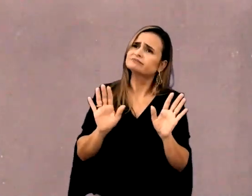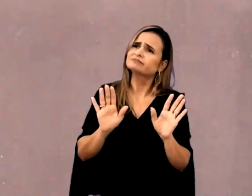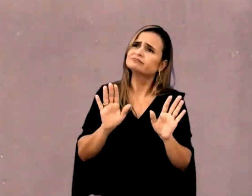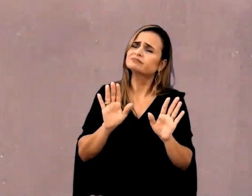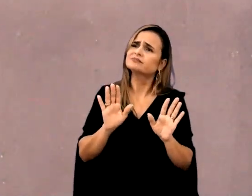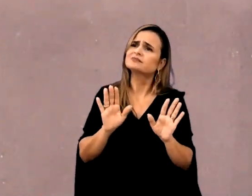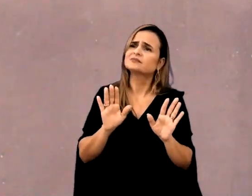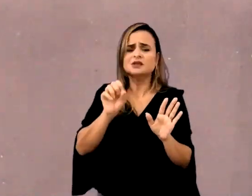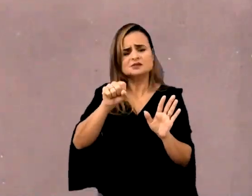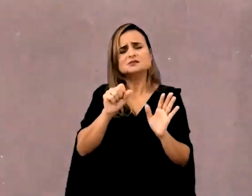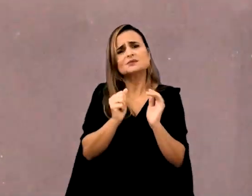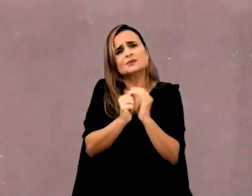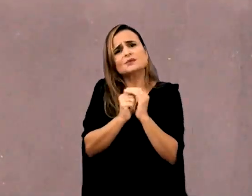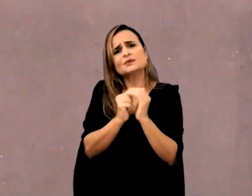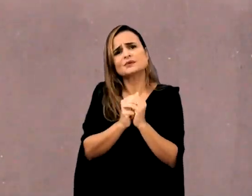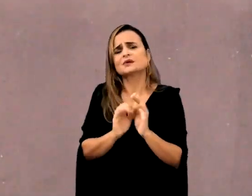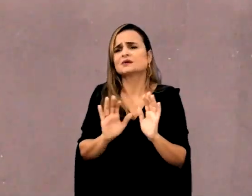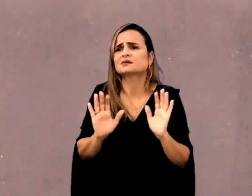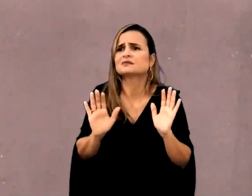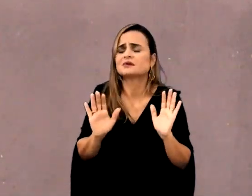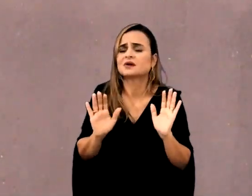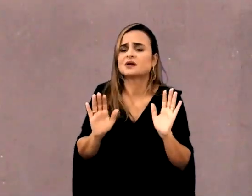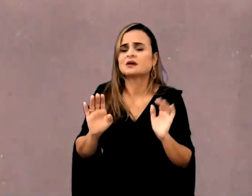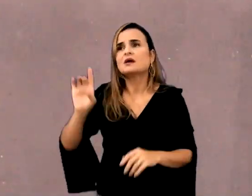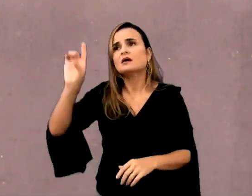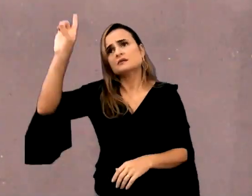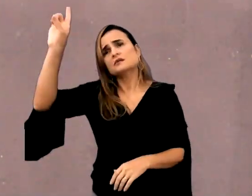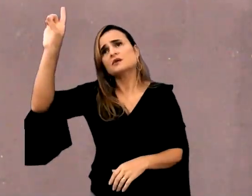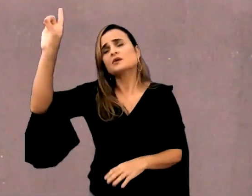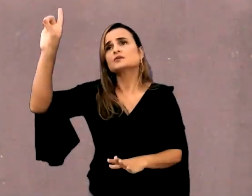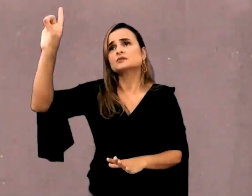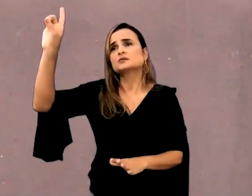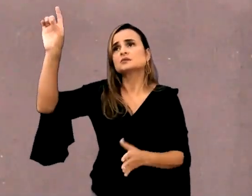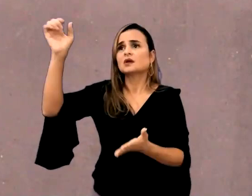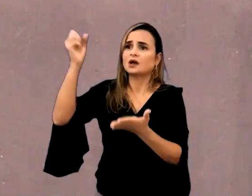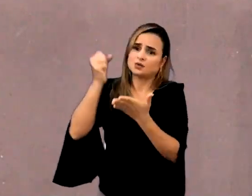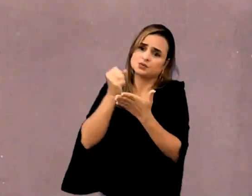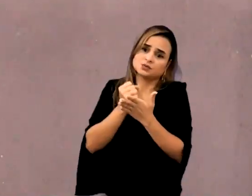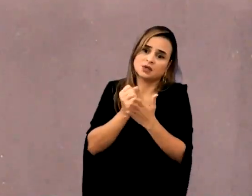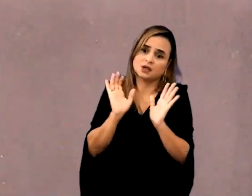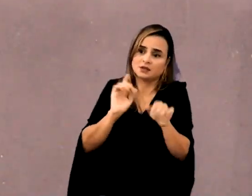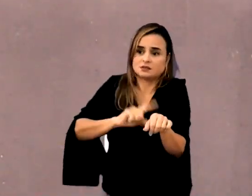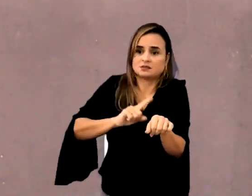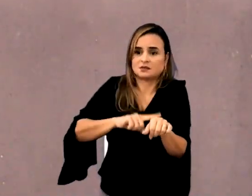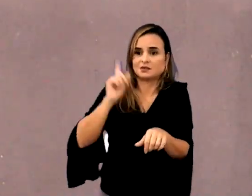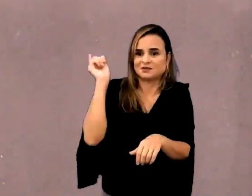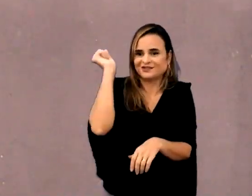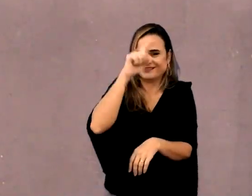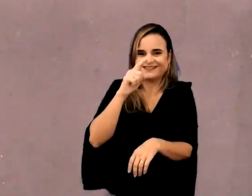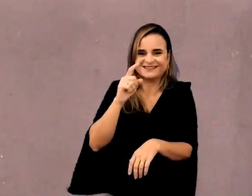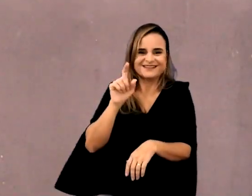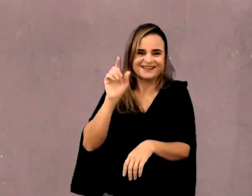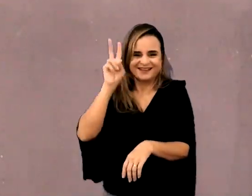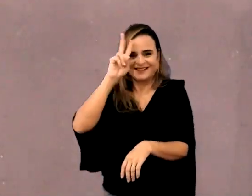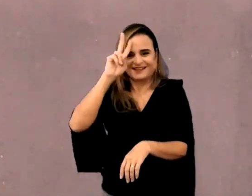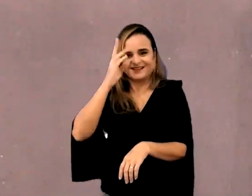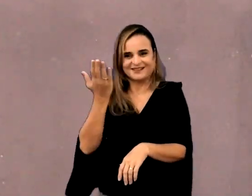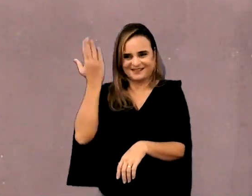Deus. A um Deus que dizia assim no momento da dificuldade: Senhor, me ajuda.